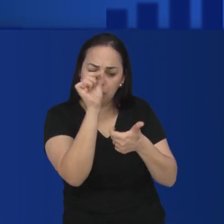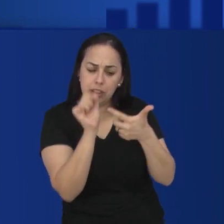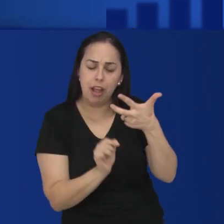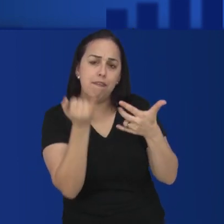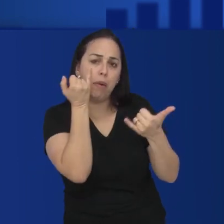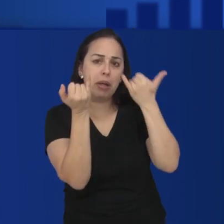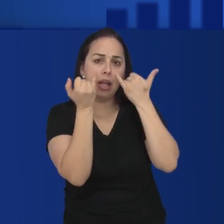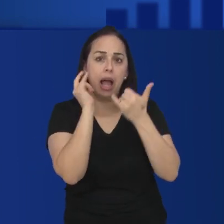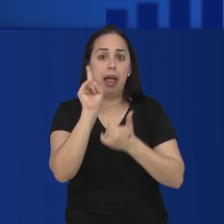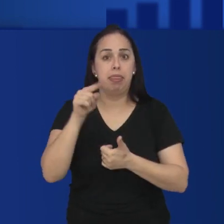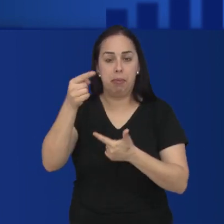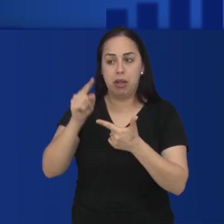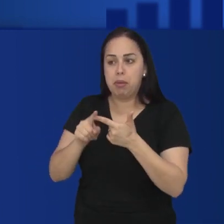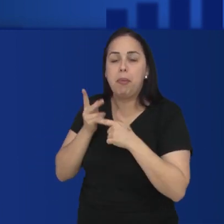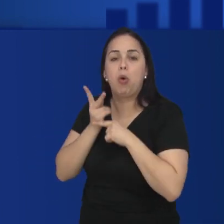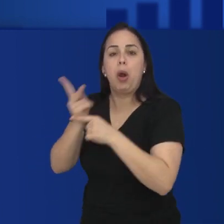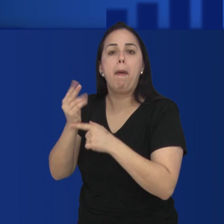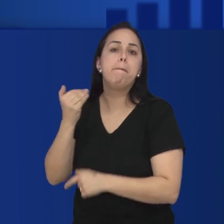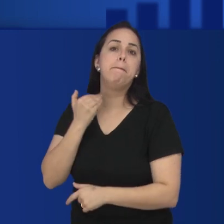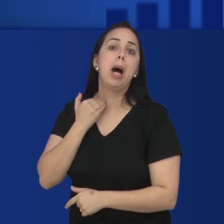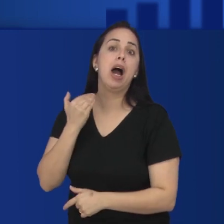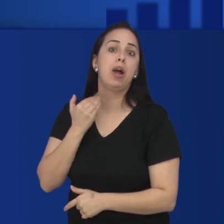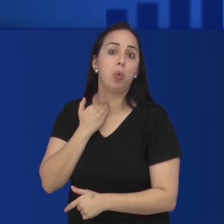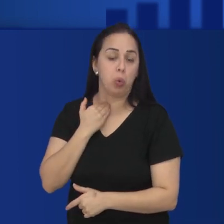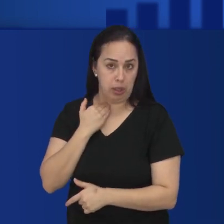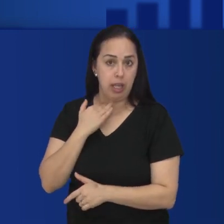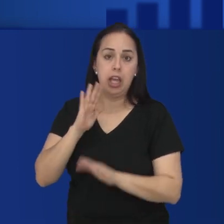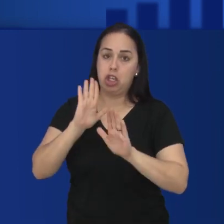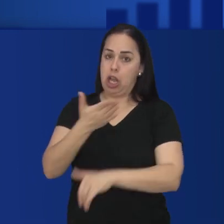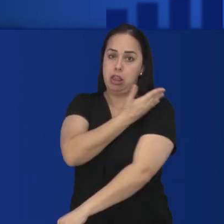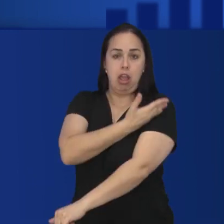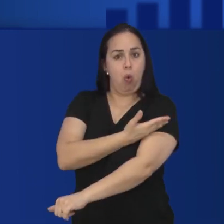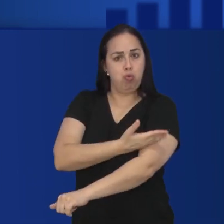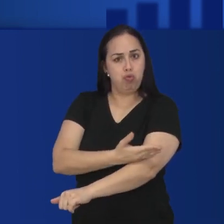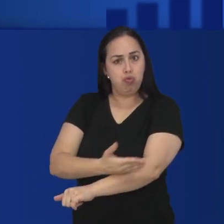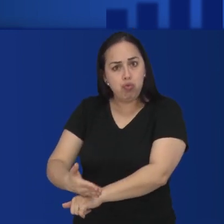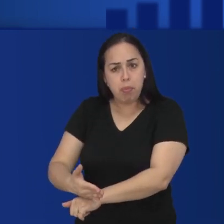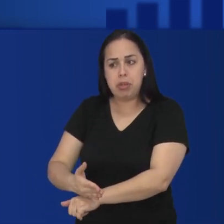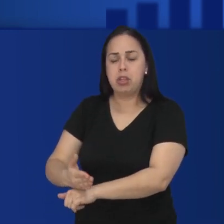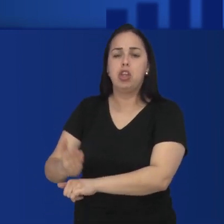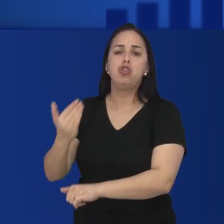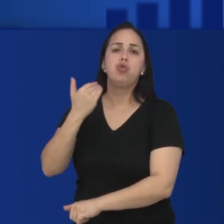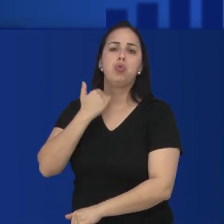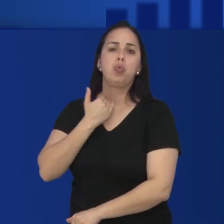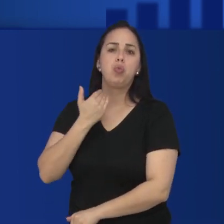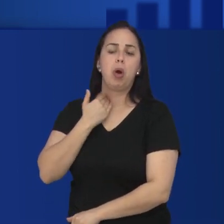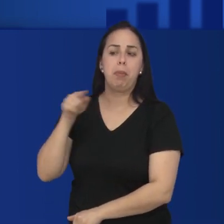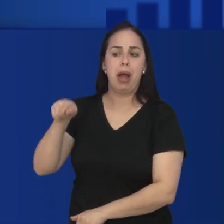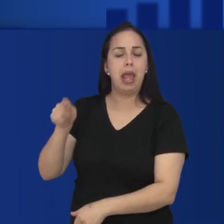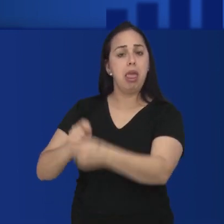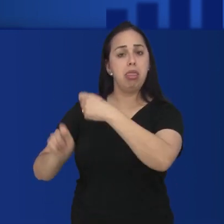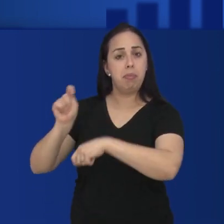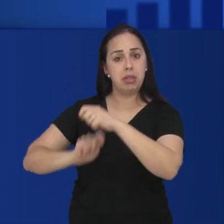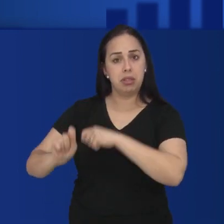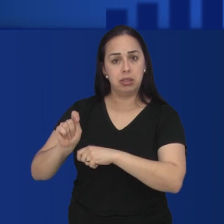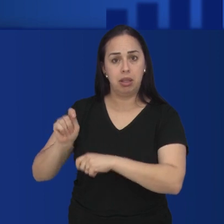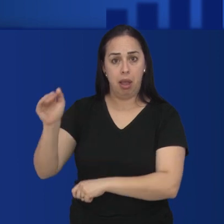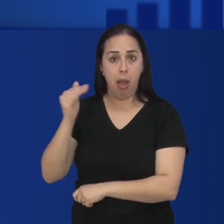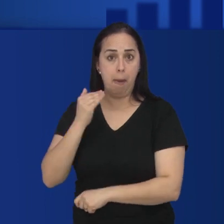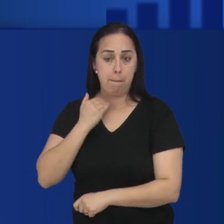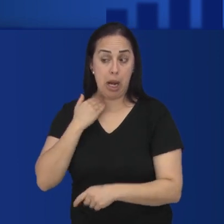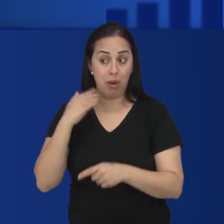deve começar a procurar pelo seu banco em que você normalmente tem as suas contas, pessoa jurídica, sendo administrada.